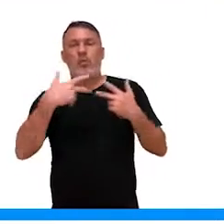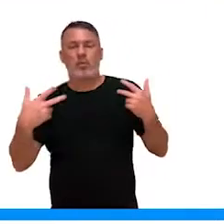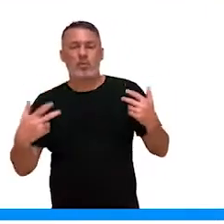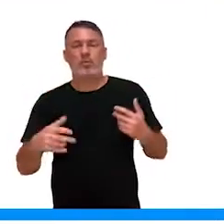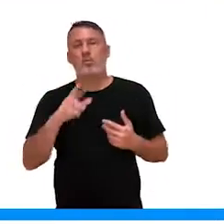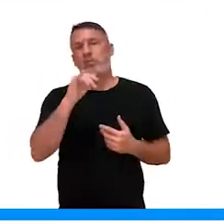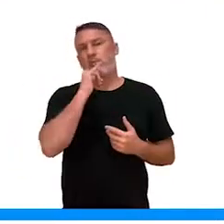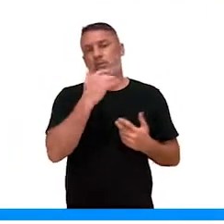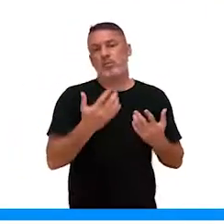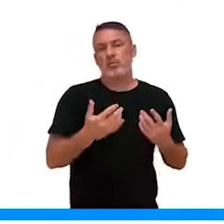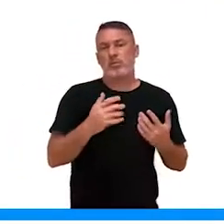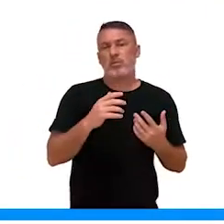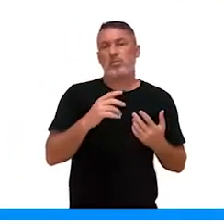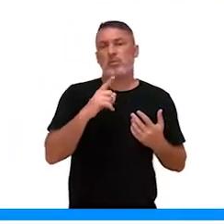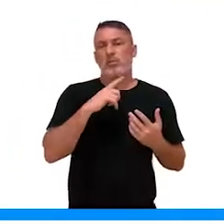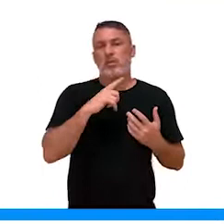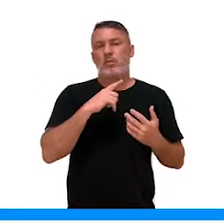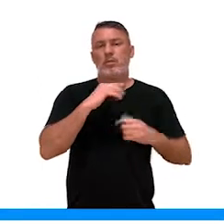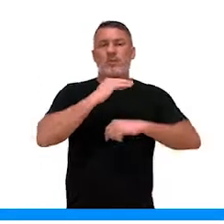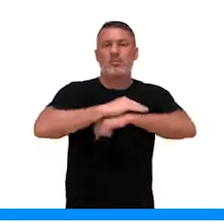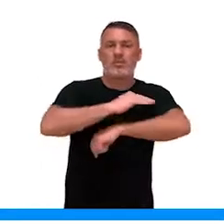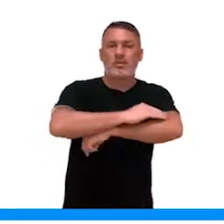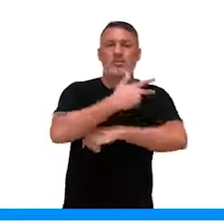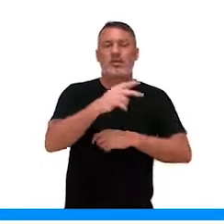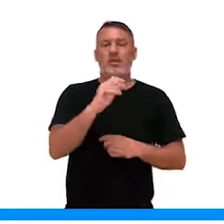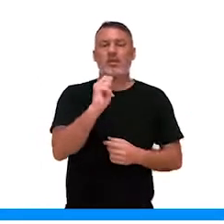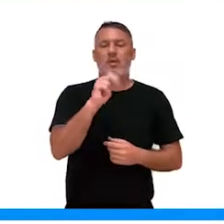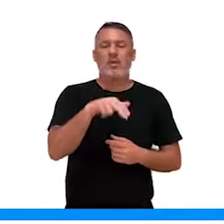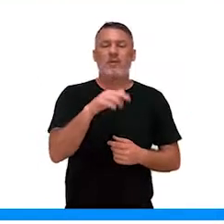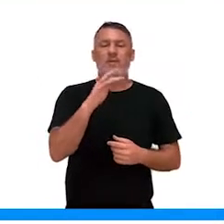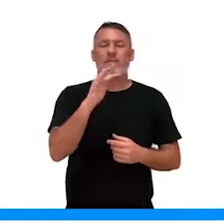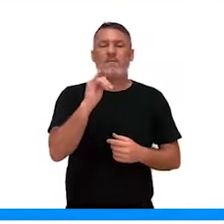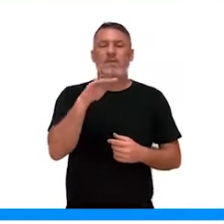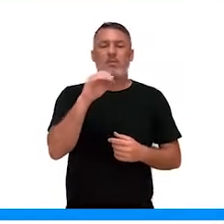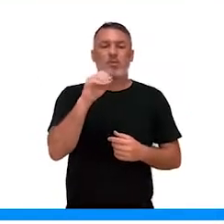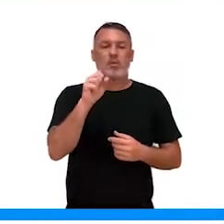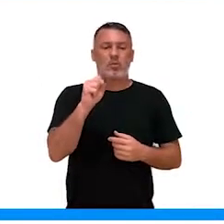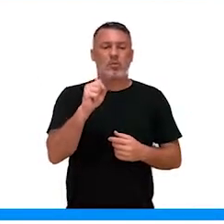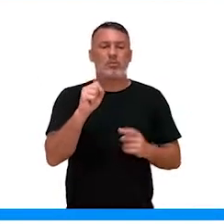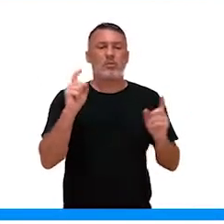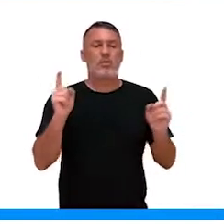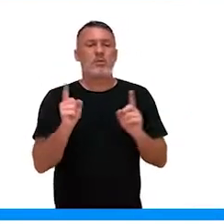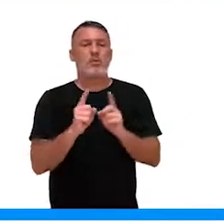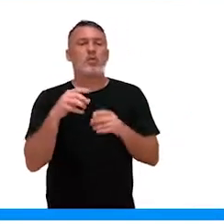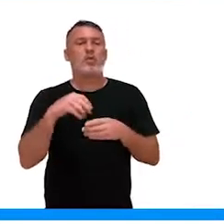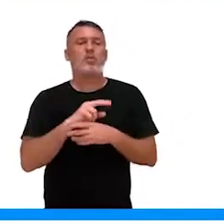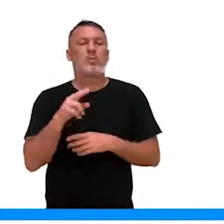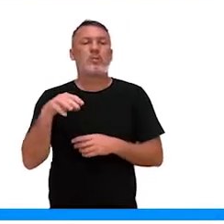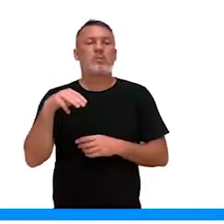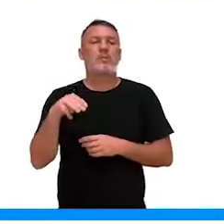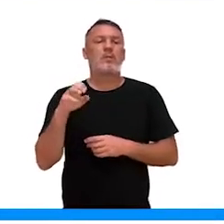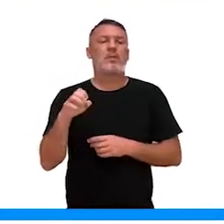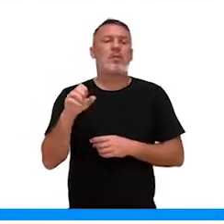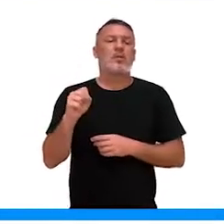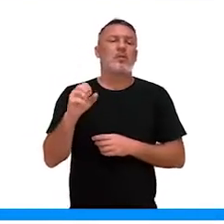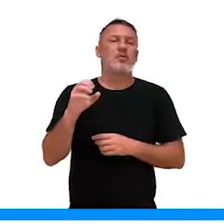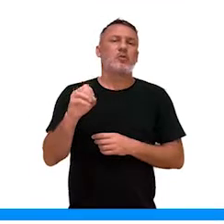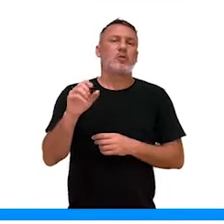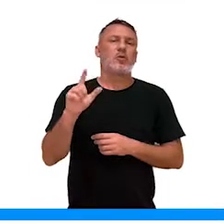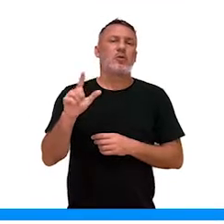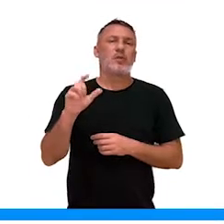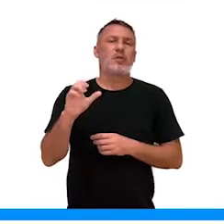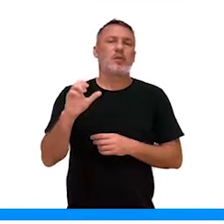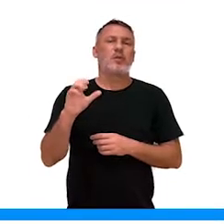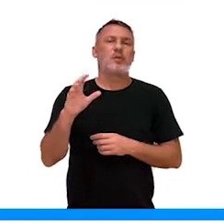gente compara com outros animais, como por exemplo os anfíbios, eles são classificados como mesolécitos.